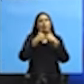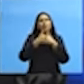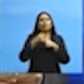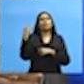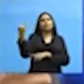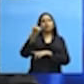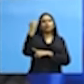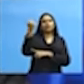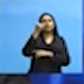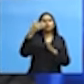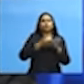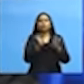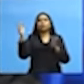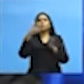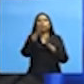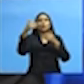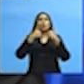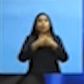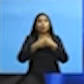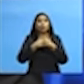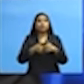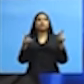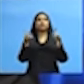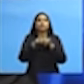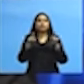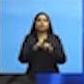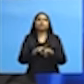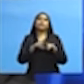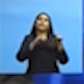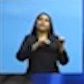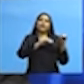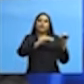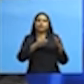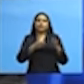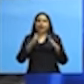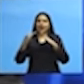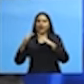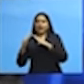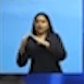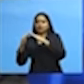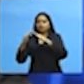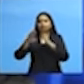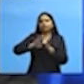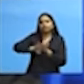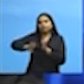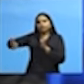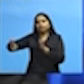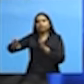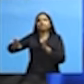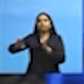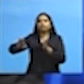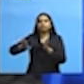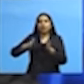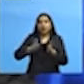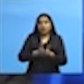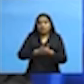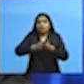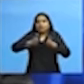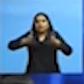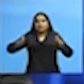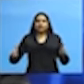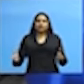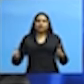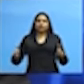de corredor exclusivo de ônibus, fazer desapropriação nas áreas de maior engarrafamento para garantir